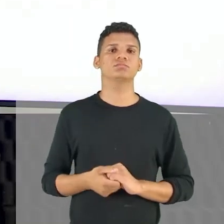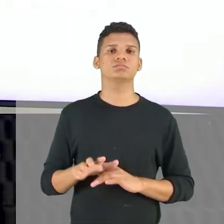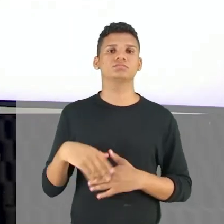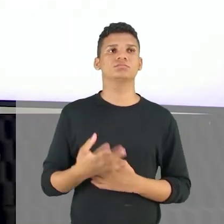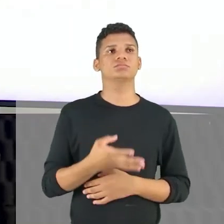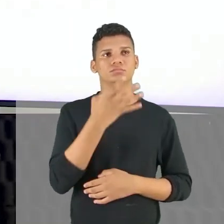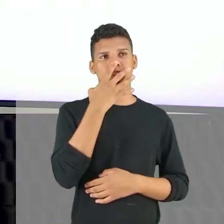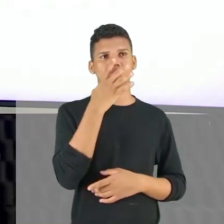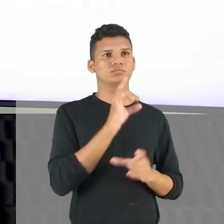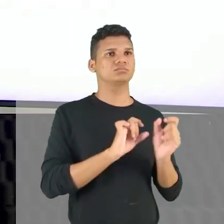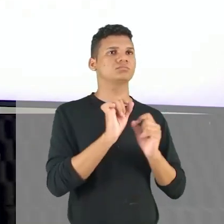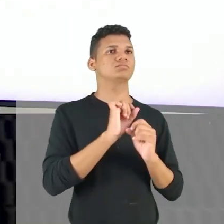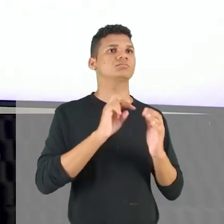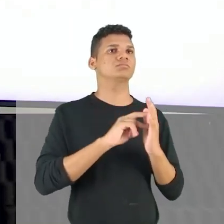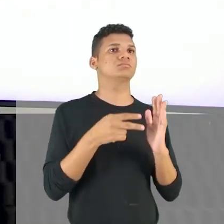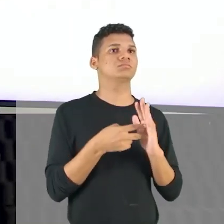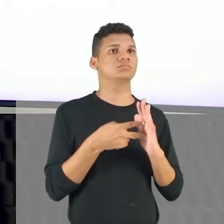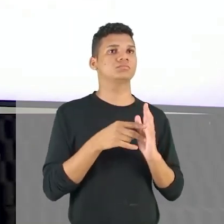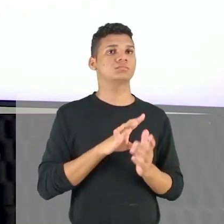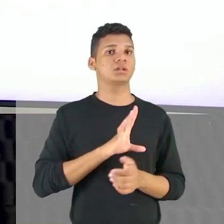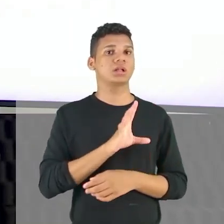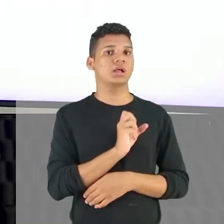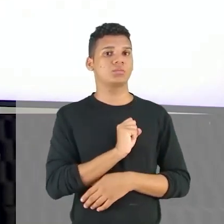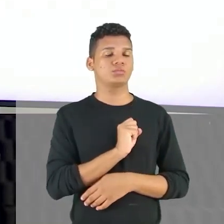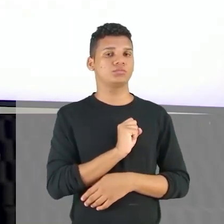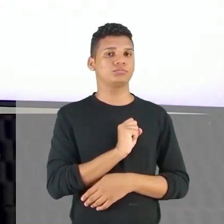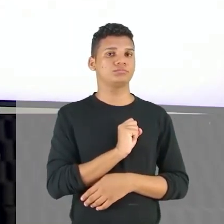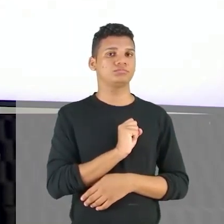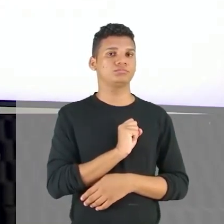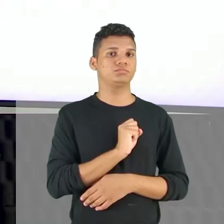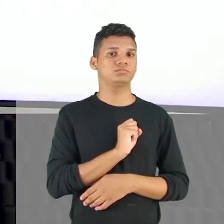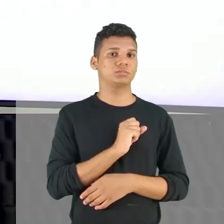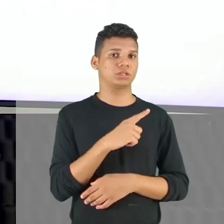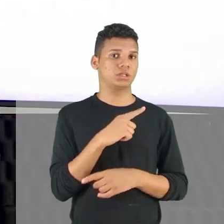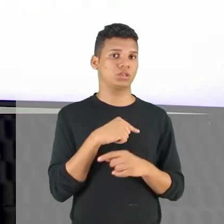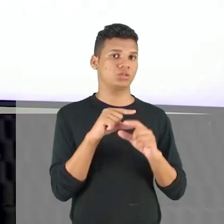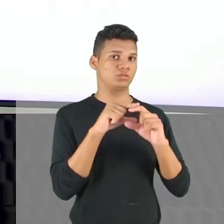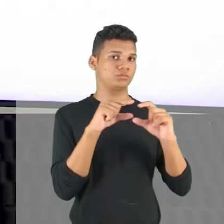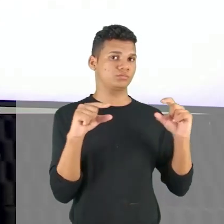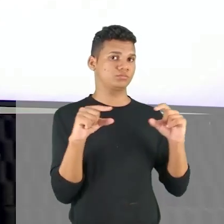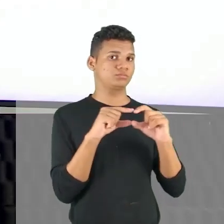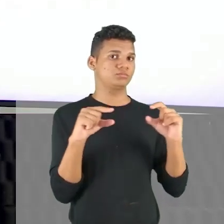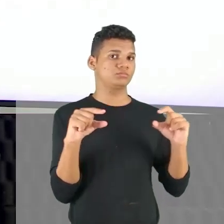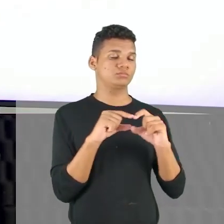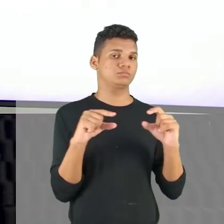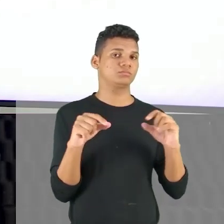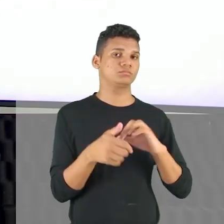palavra amo está ali com o quê? Em negrita. A palavra destacada, como eu acabei de falar,